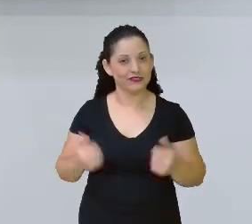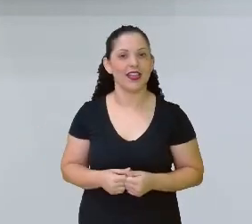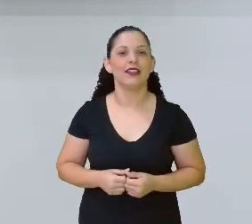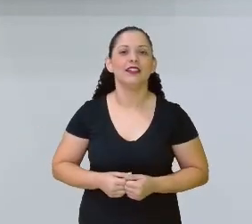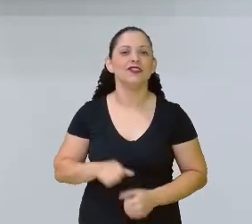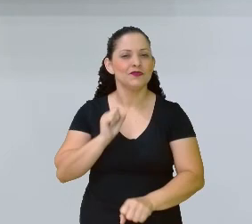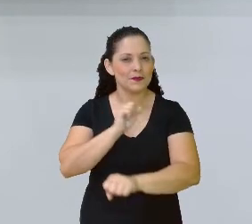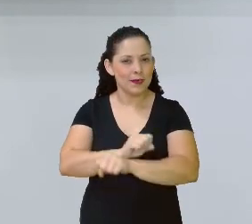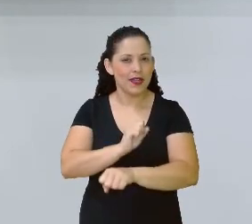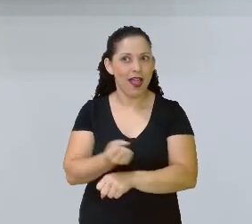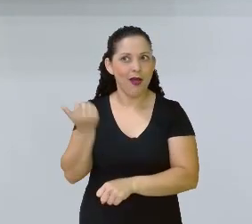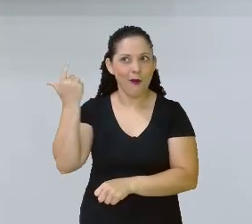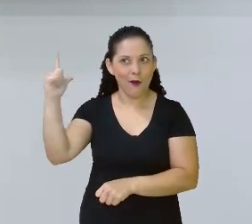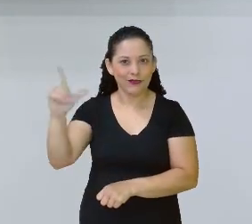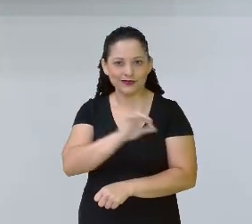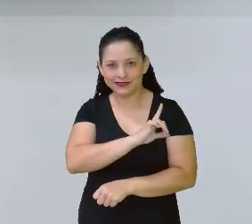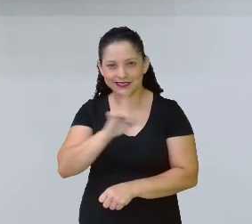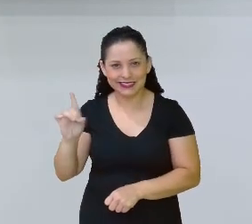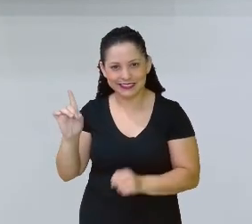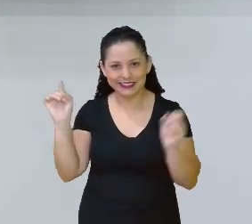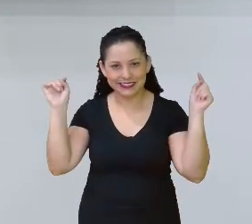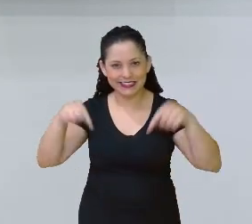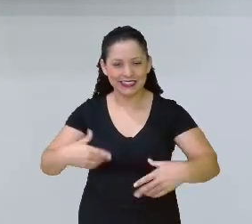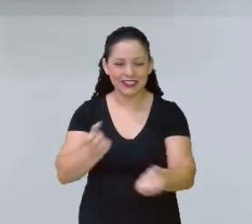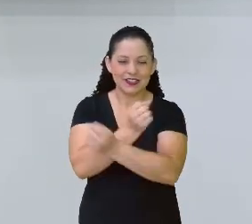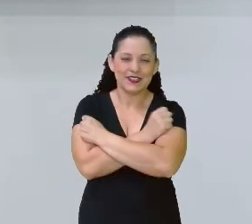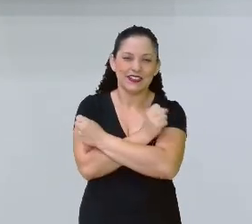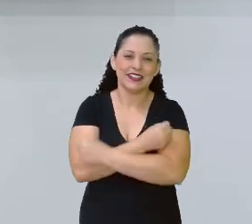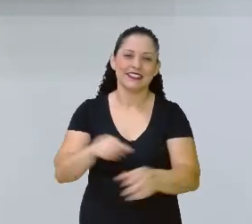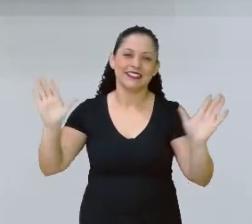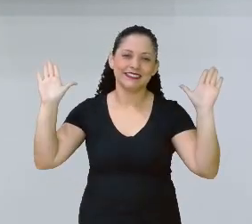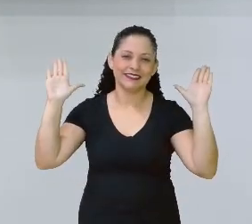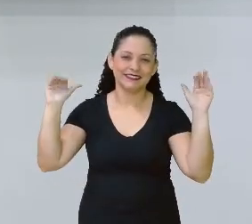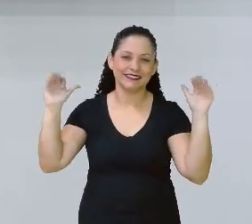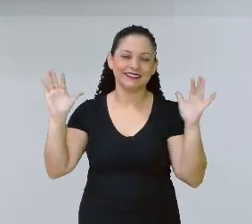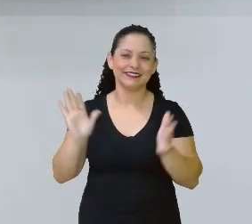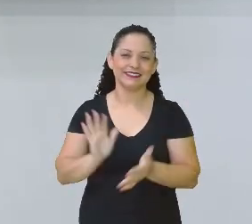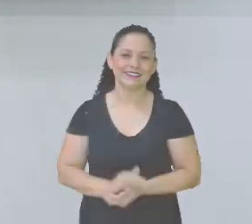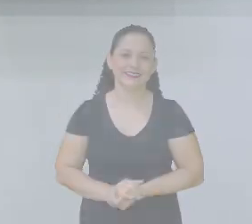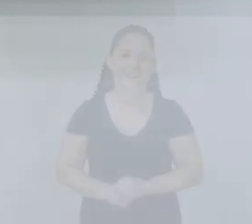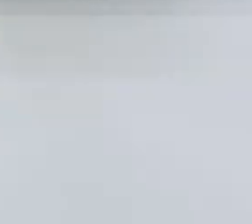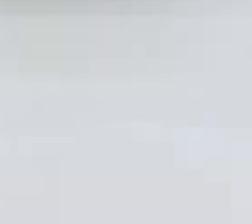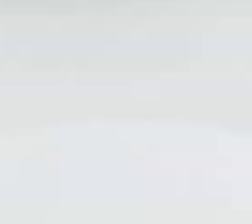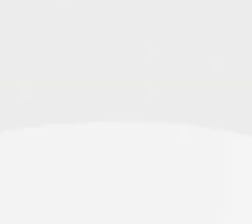contar com vocês na próxima aula, tá? E um abraço grande. Tchau, tchau.